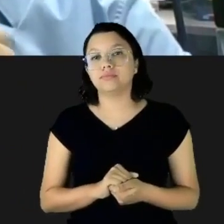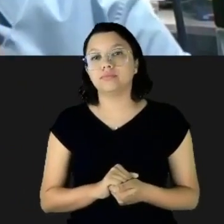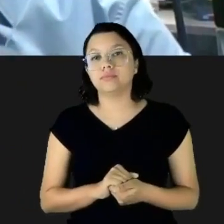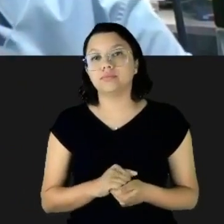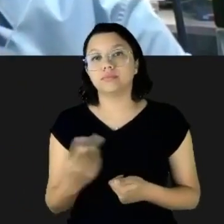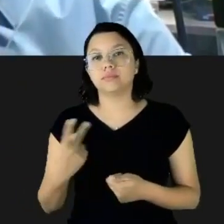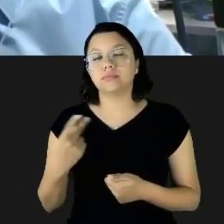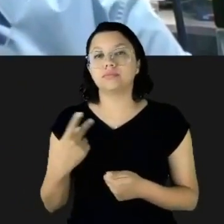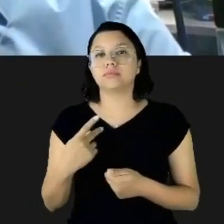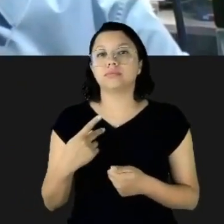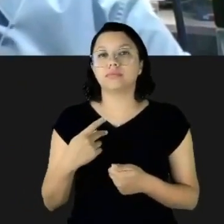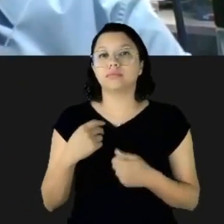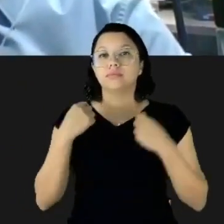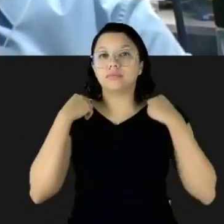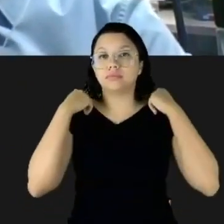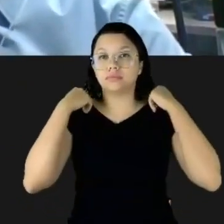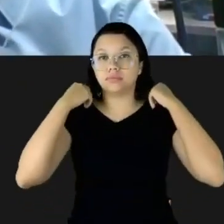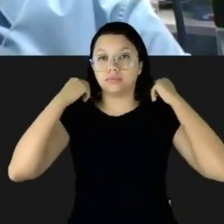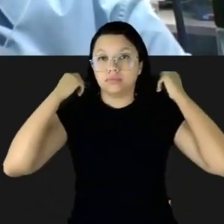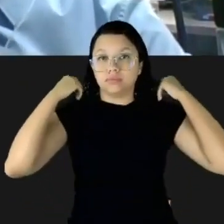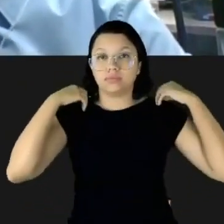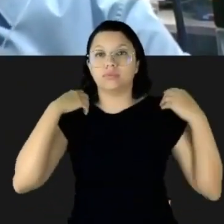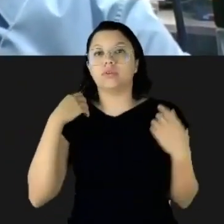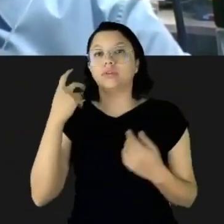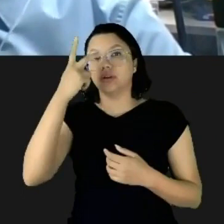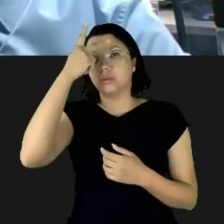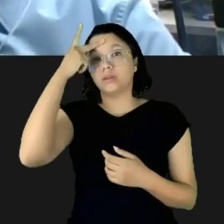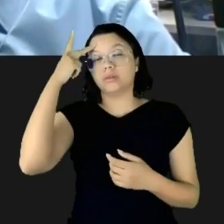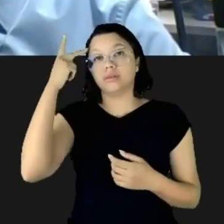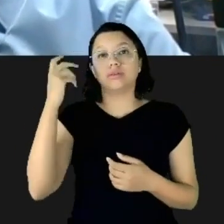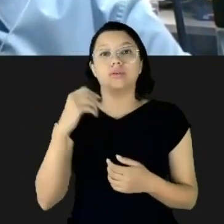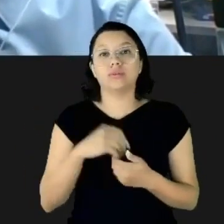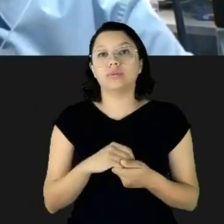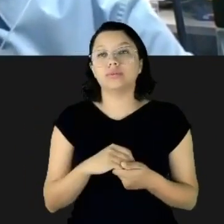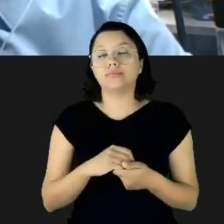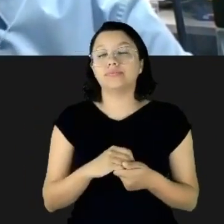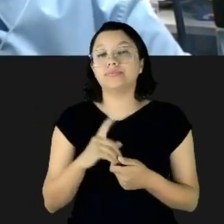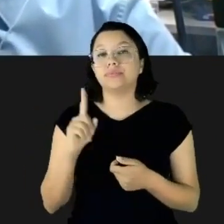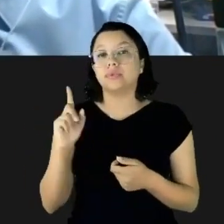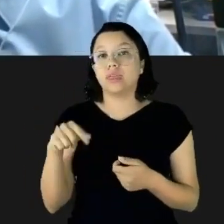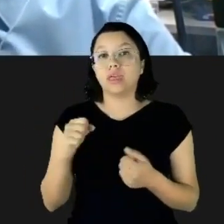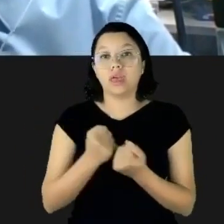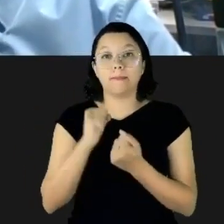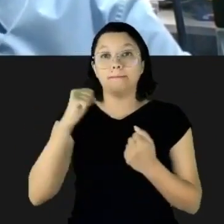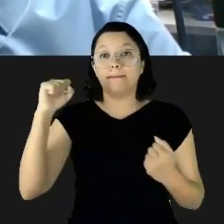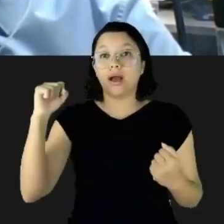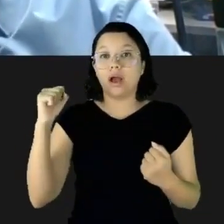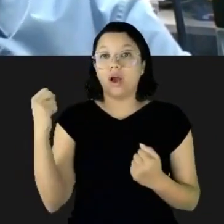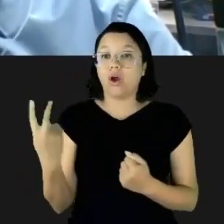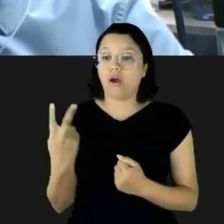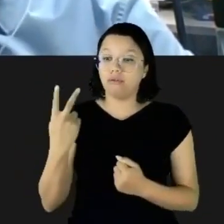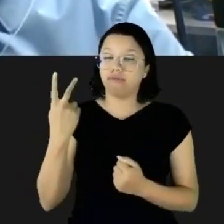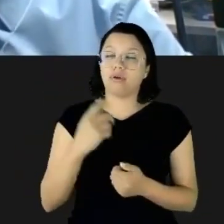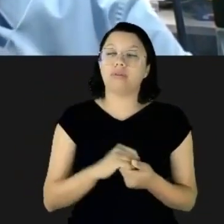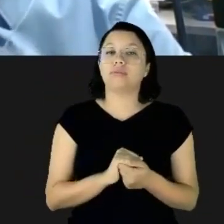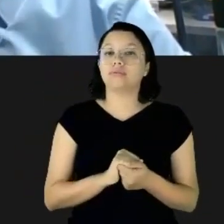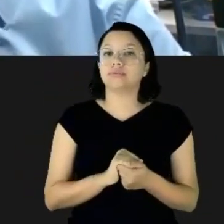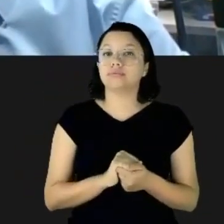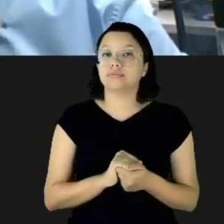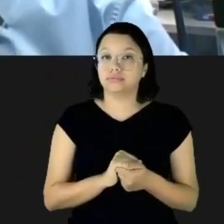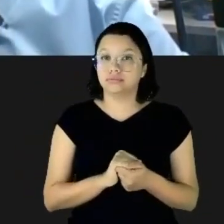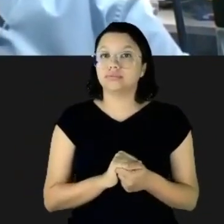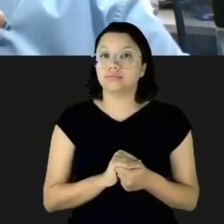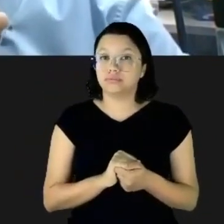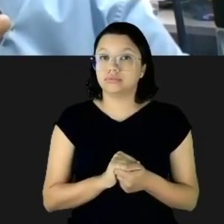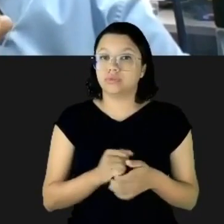O nosso capital humano ele é o nosso maior valor ali, a nossa mola